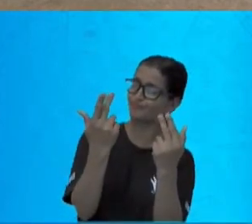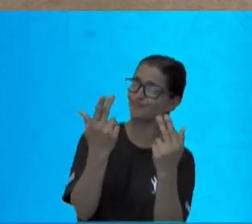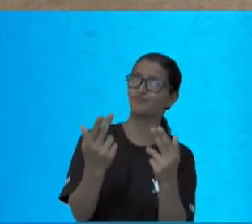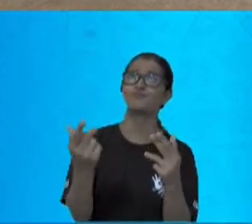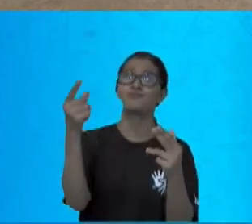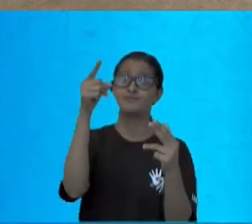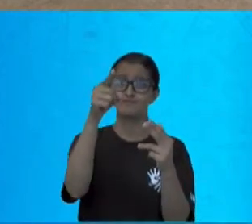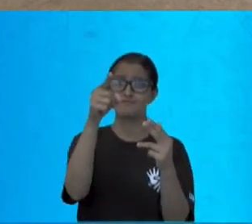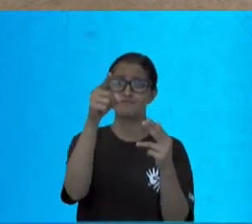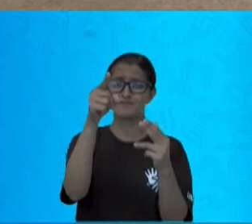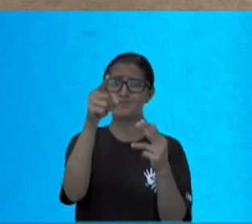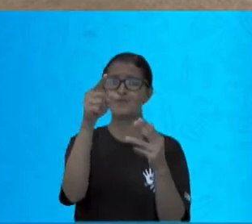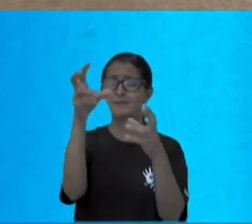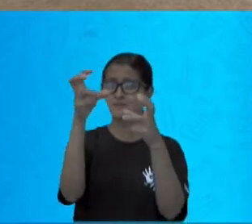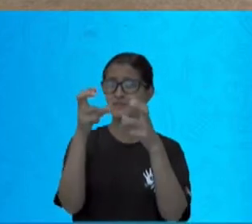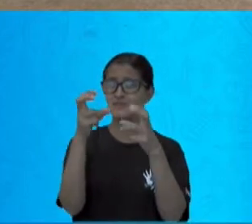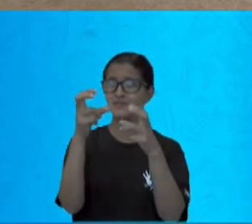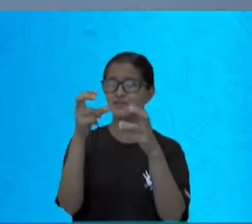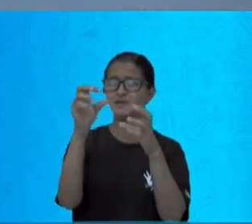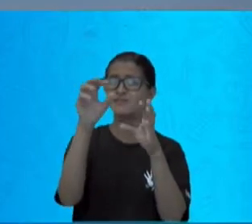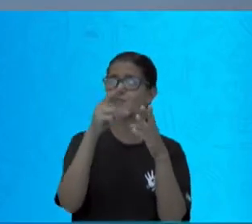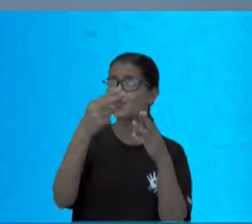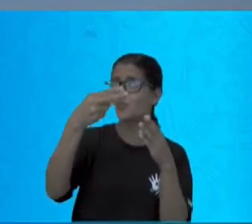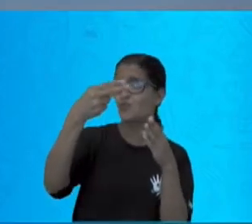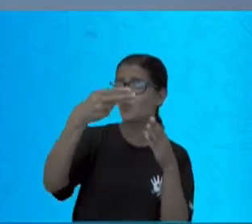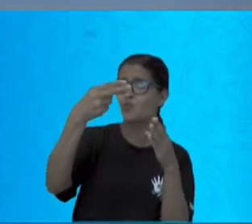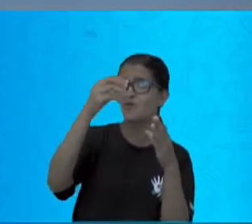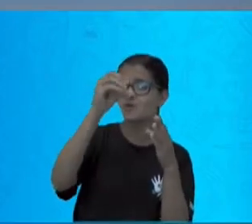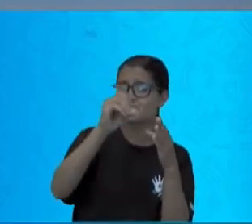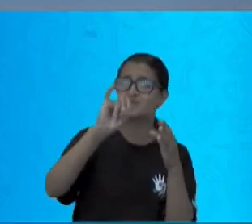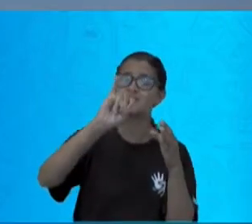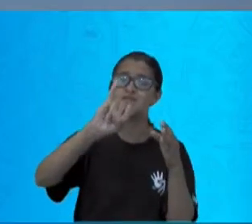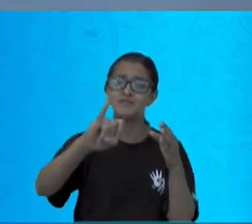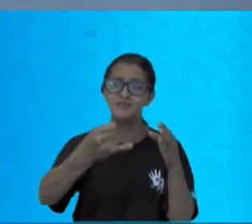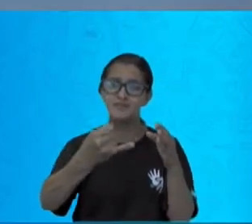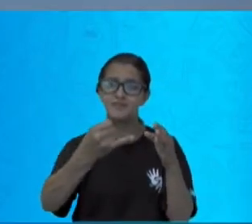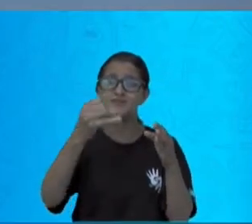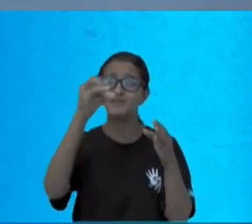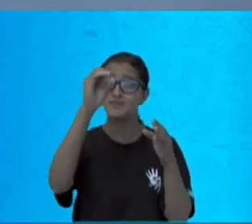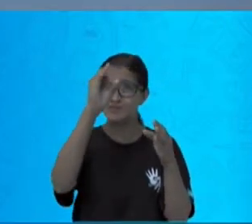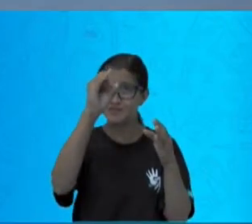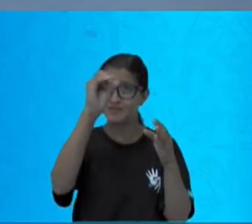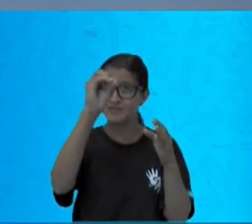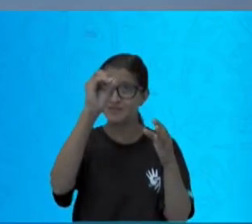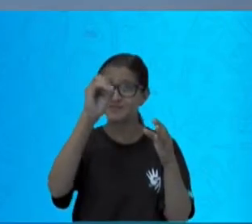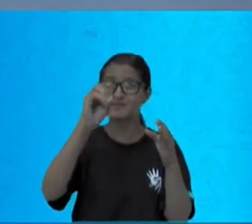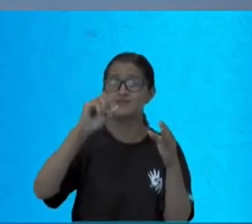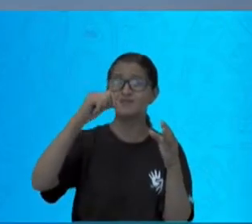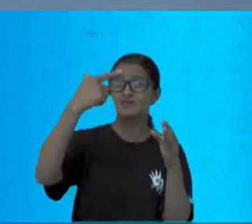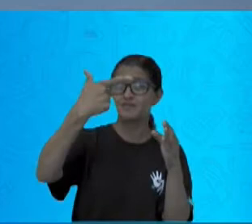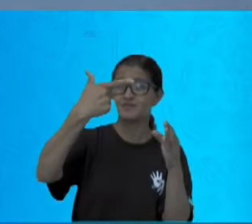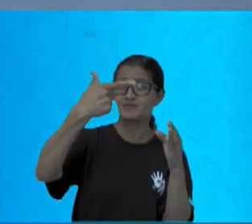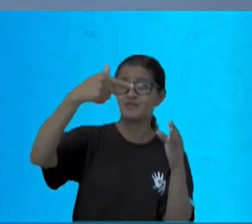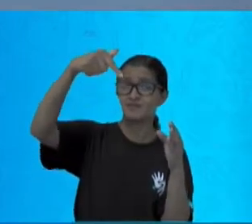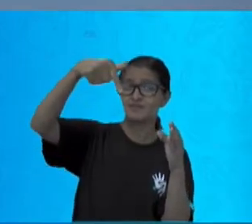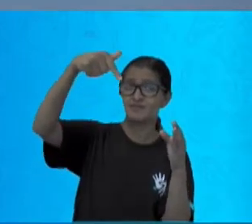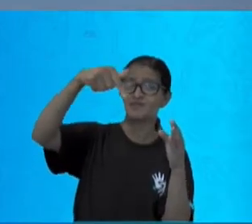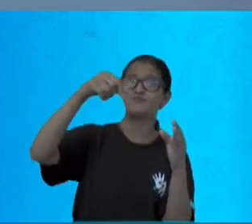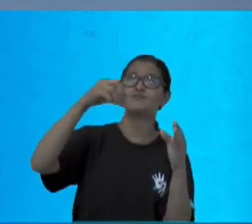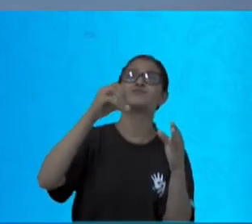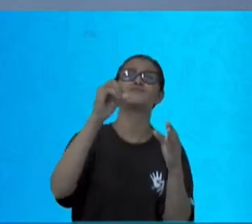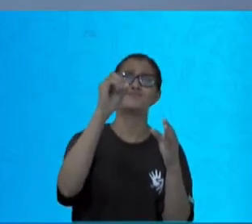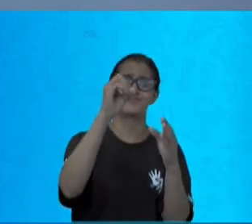3, 27. Observa que eu tenho uma casa decimal, duas, três casas decimais. Uma,